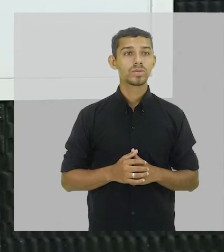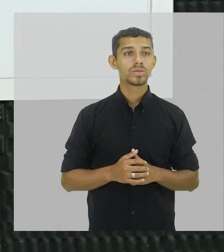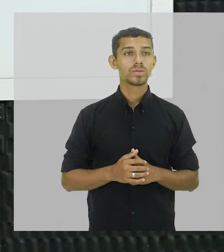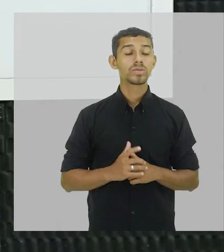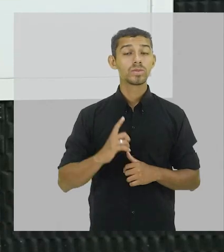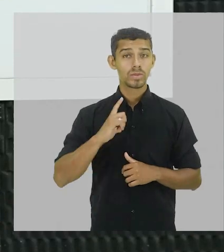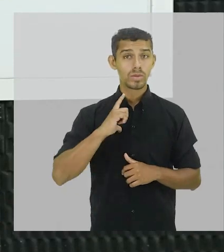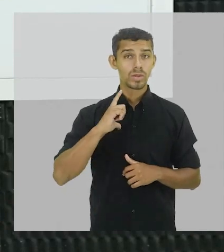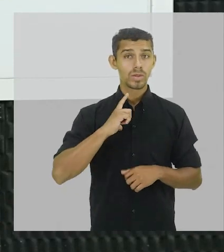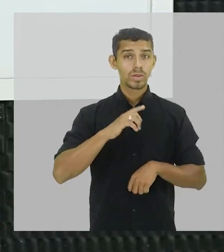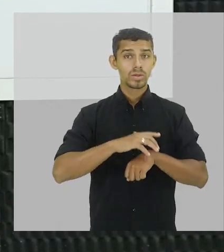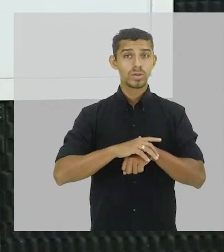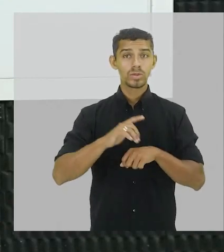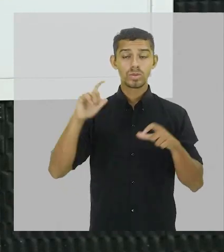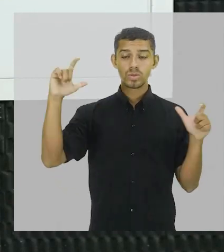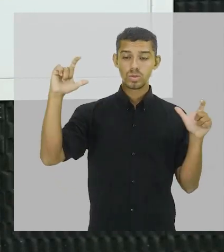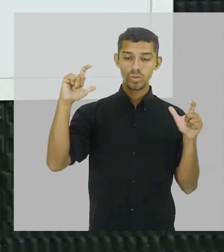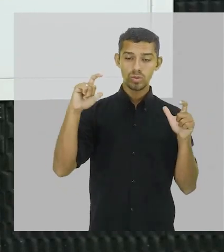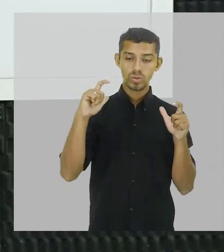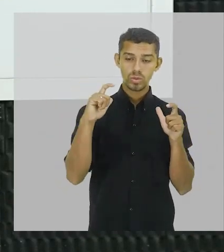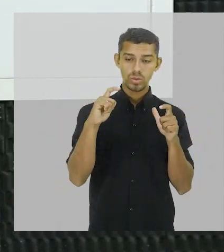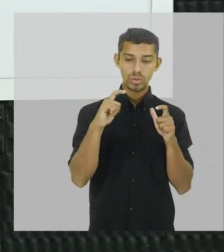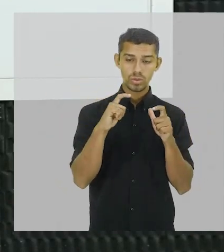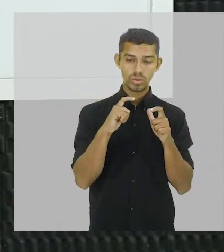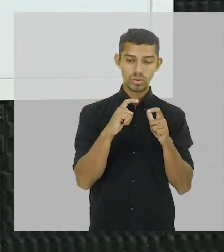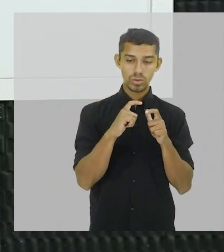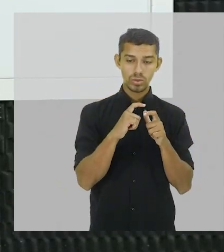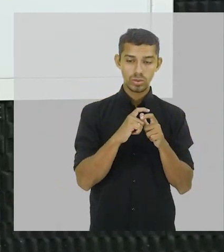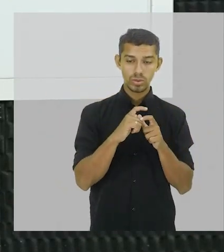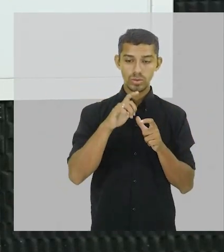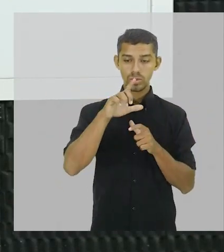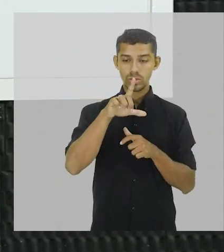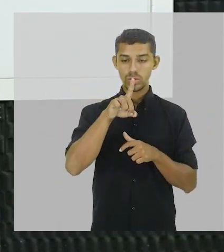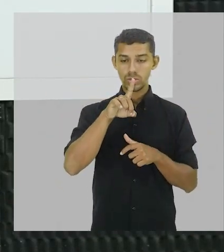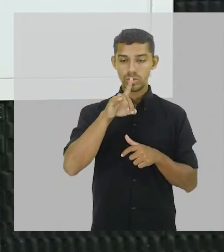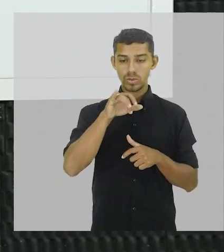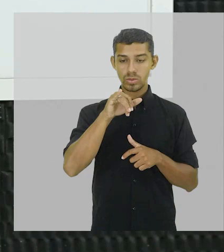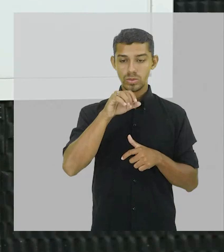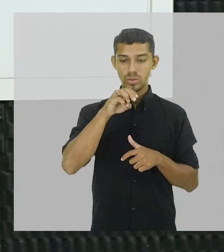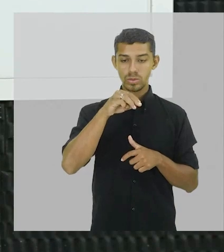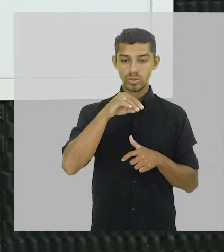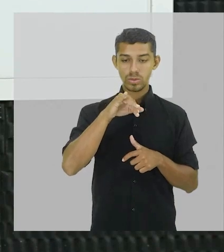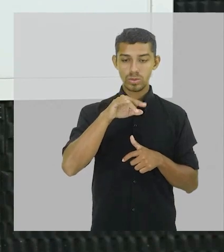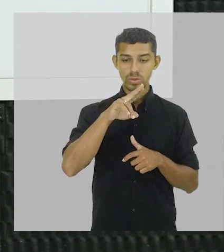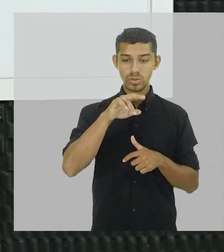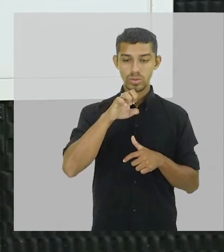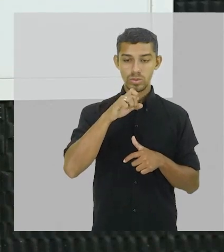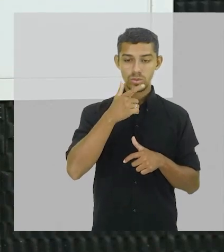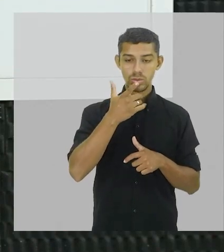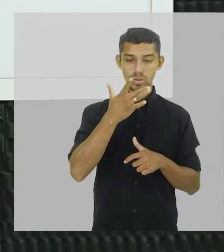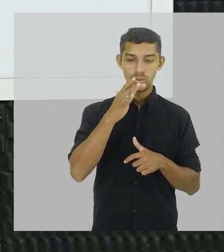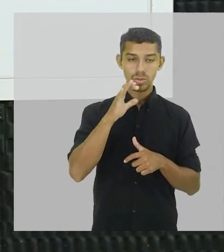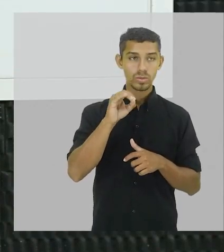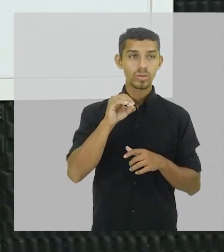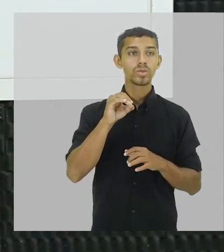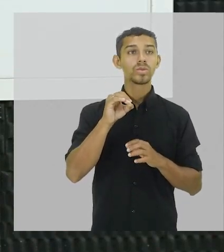nós temos uma diminuição, quer dizer, um aumento, desculpa, do comprimento de